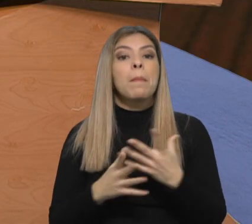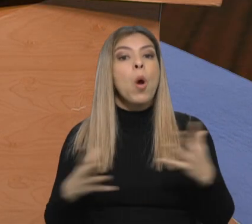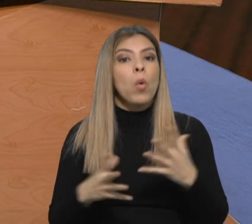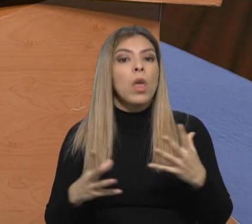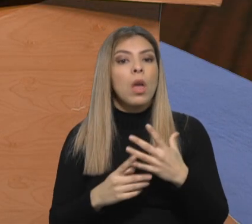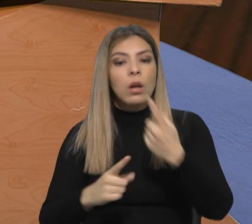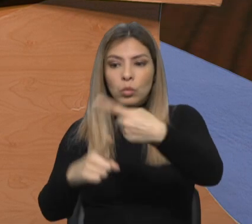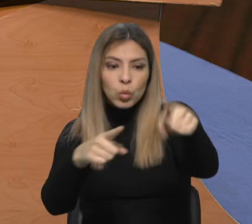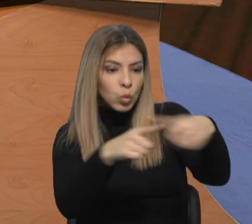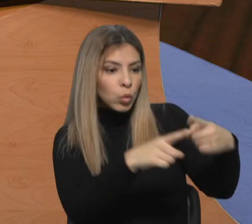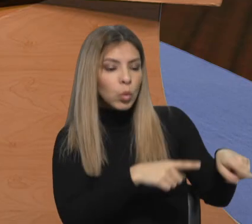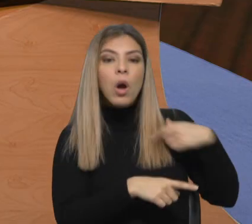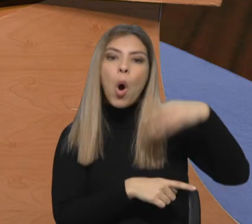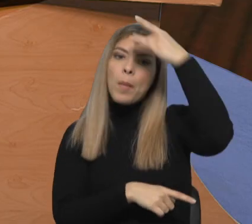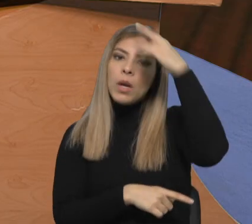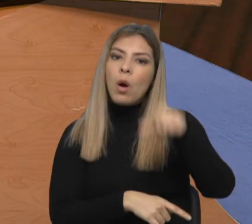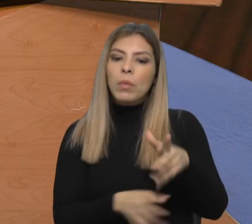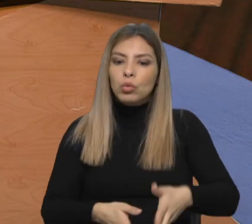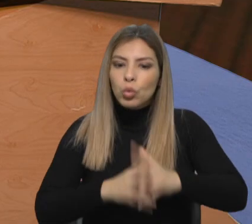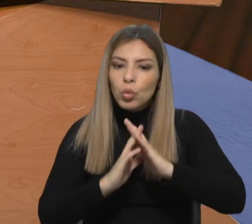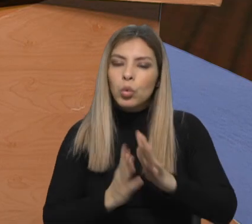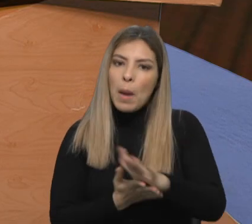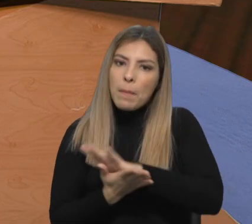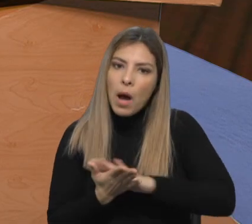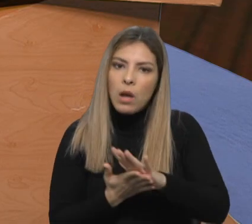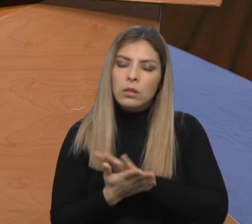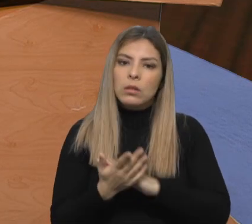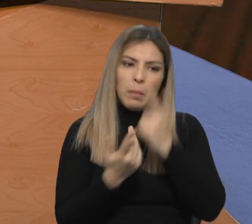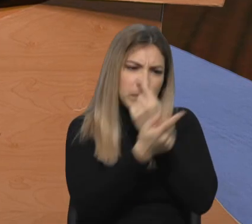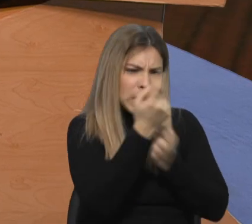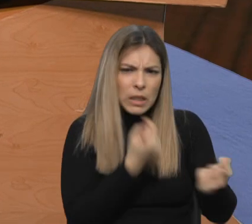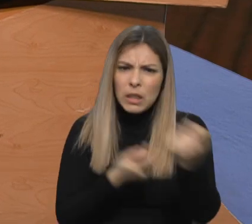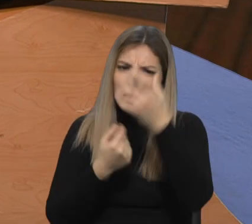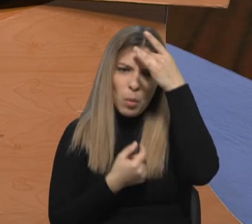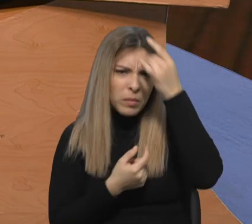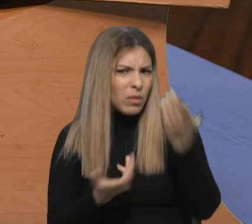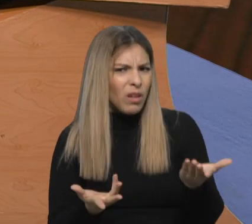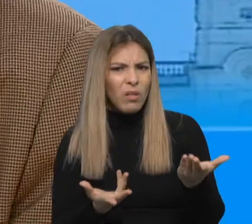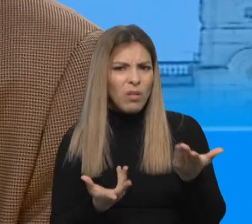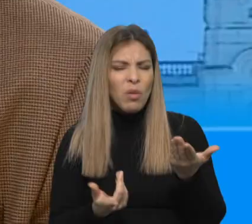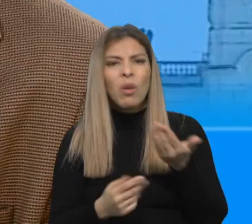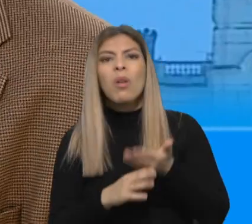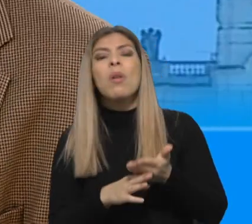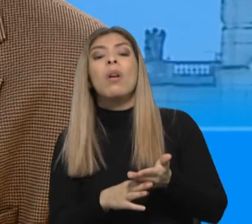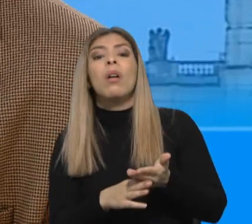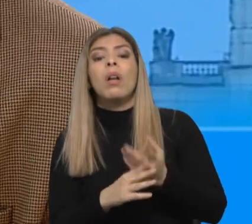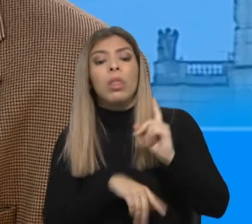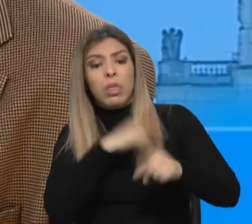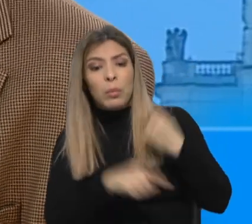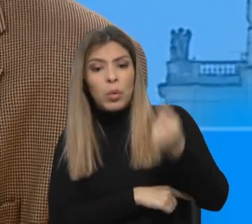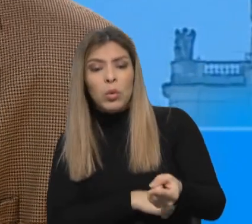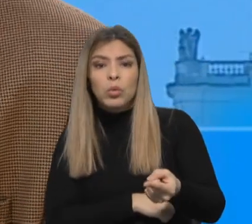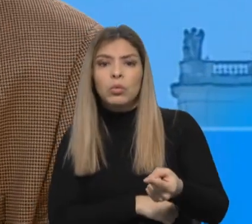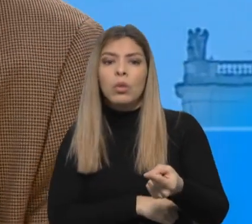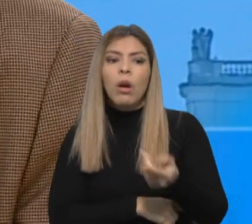difere muito nas suas opiniões em relação a temas estruturais. É possível chegar a consensos, mas aquilo a que assistimos depois, de forma quase diametralmente oposta, é que